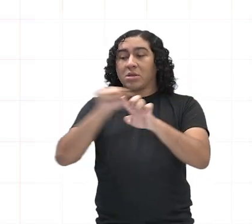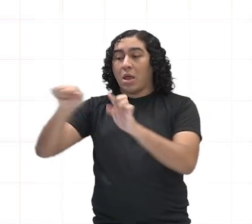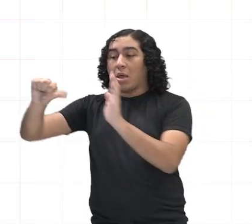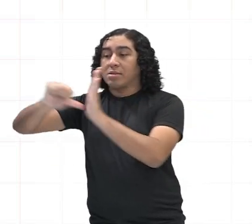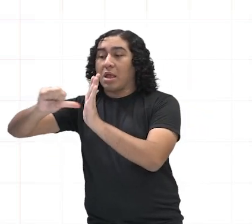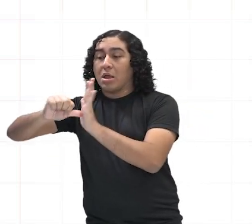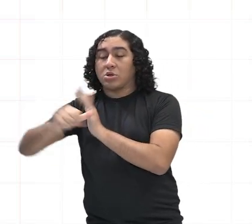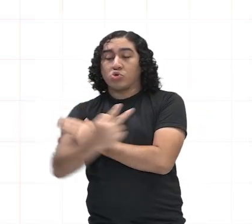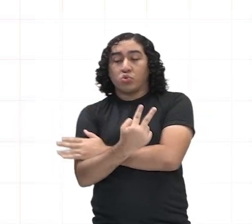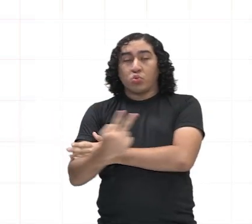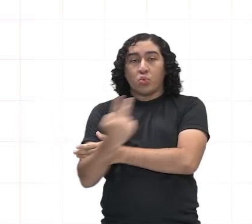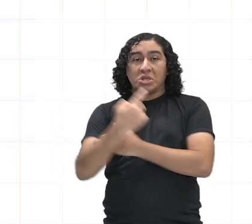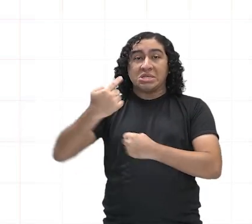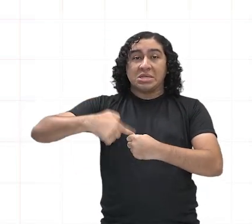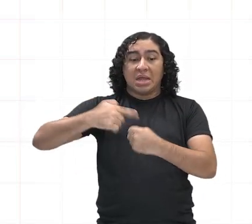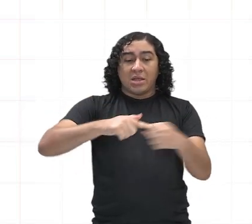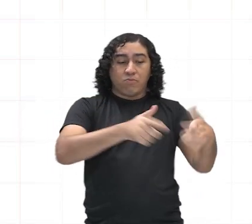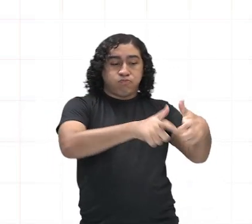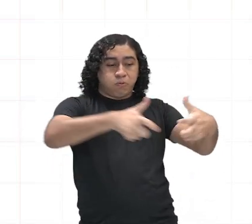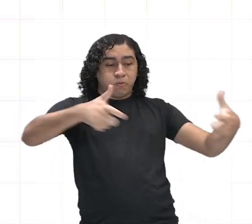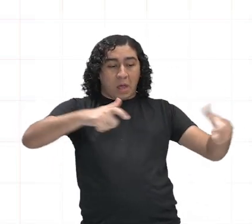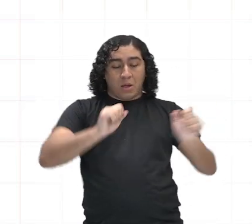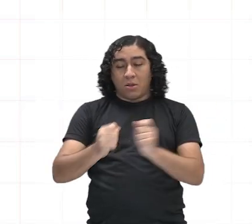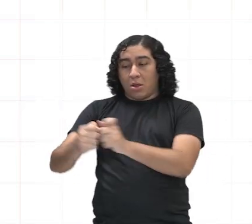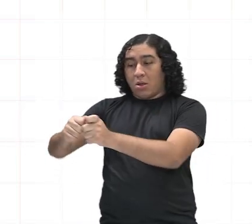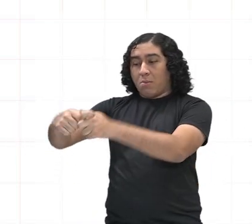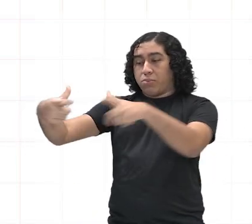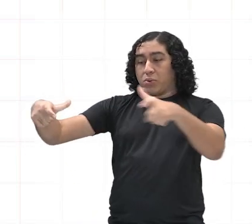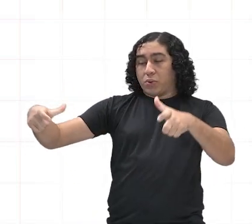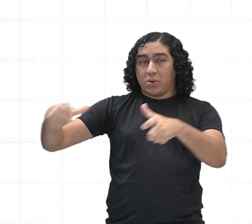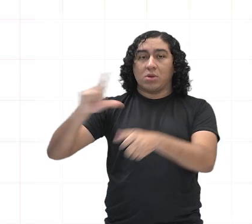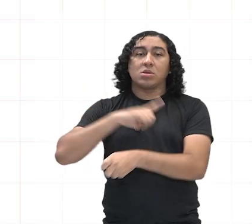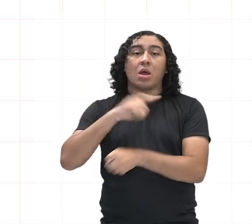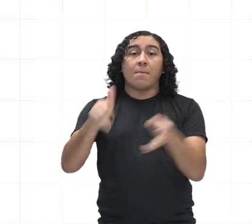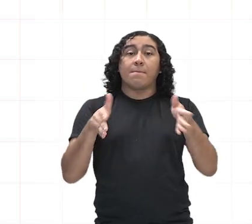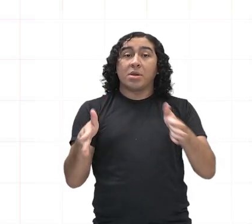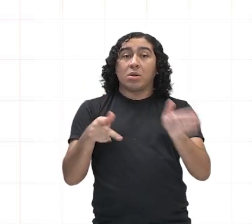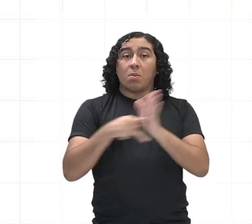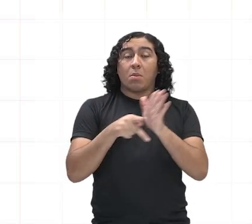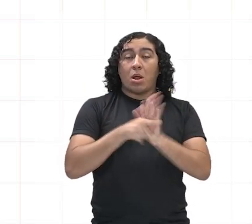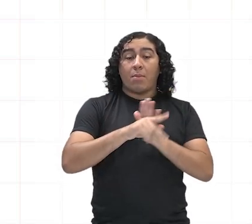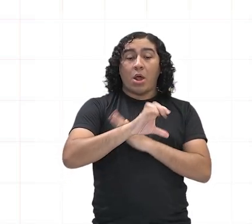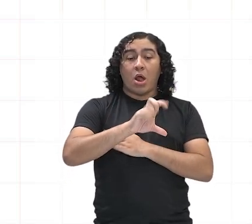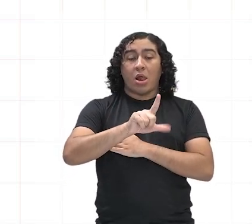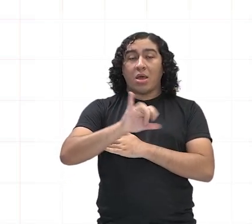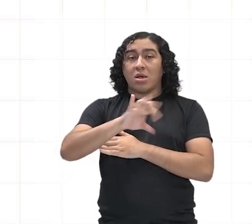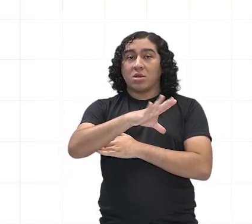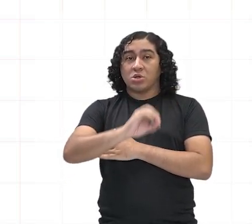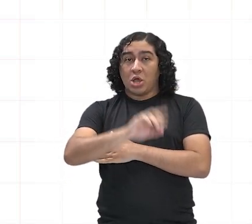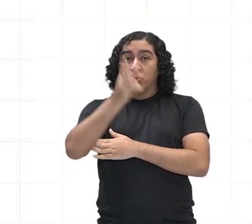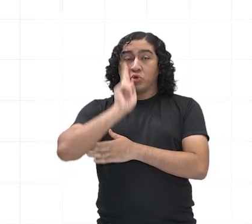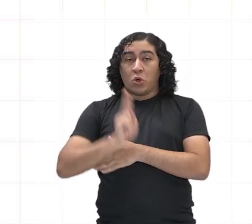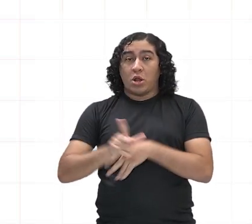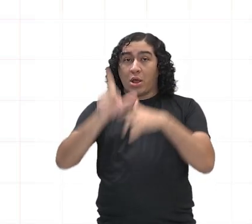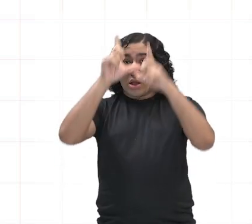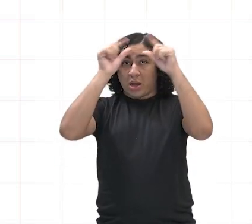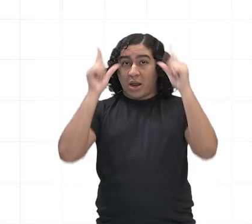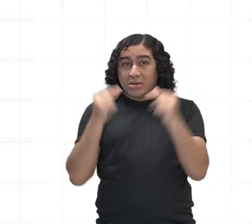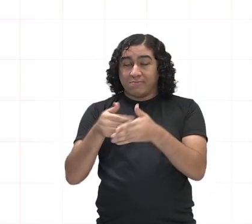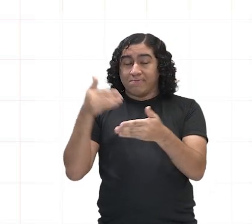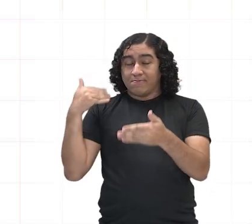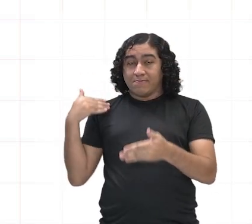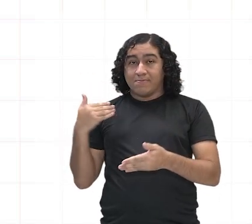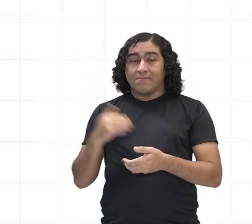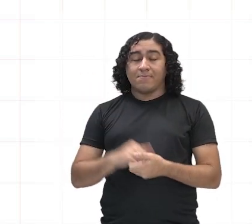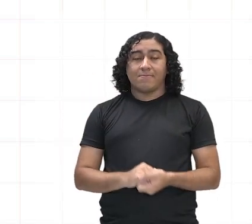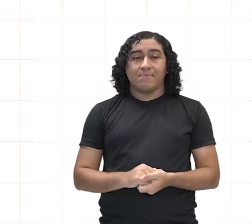cidades-estados centrais para compreendermos, então, o período clássico da história da Grécia